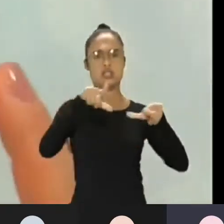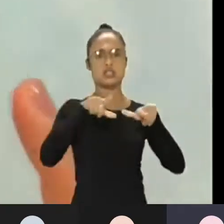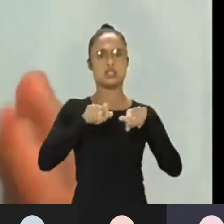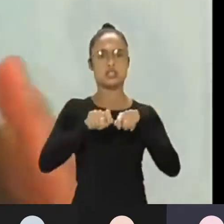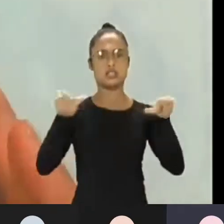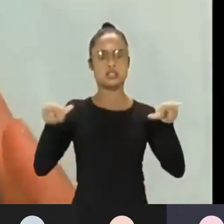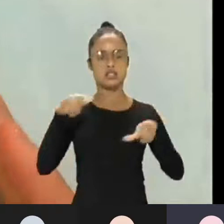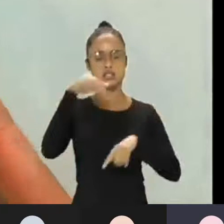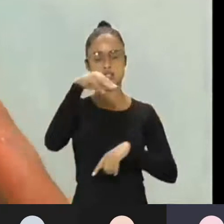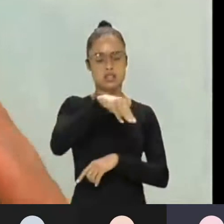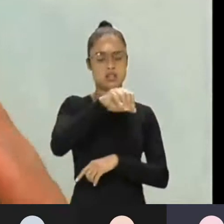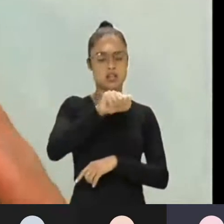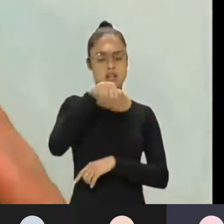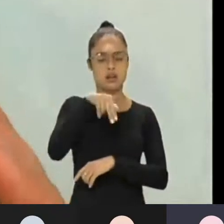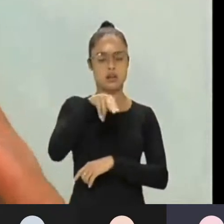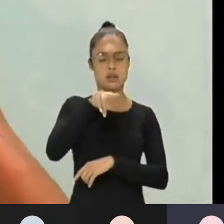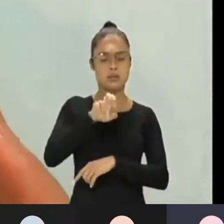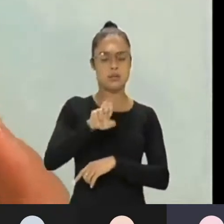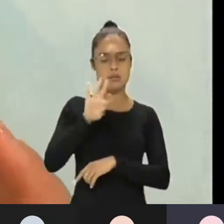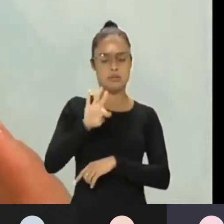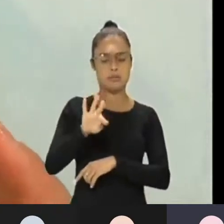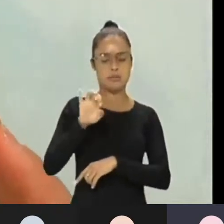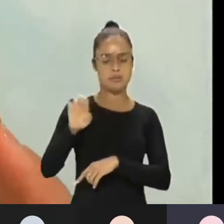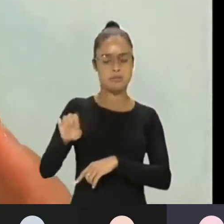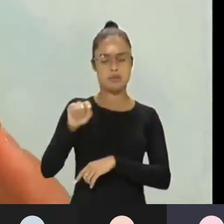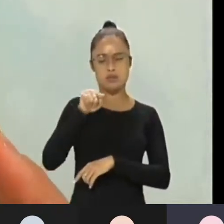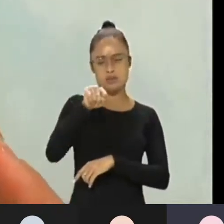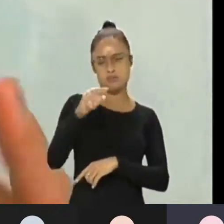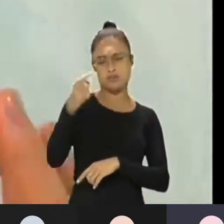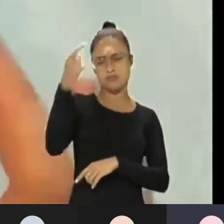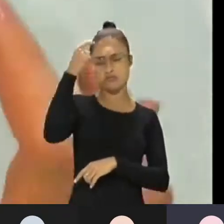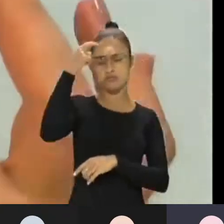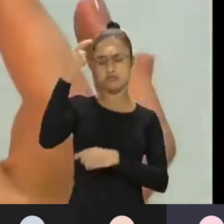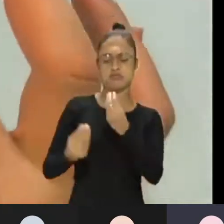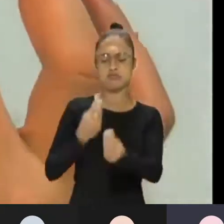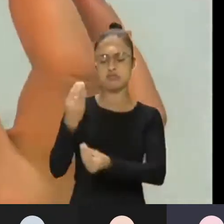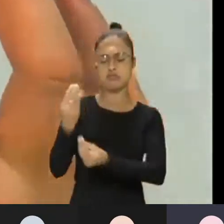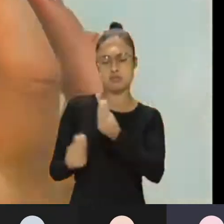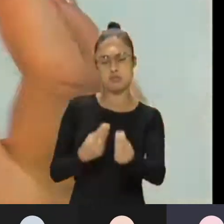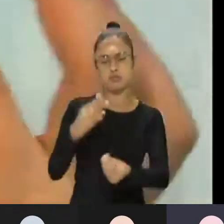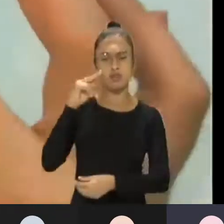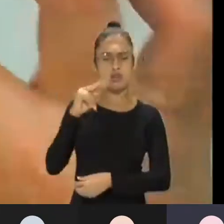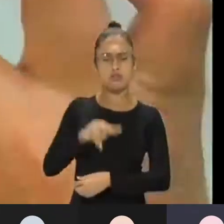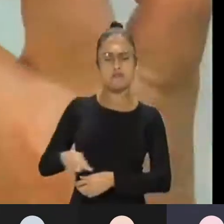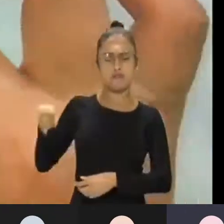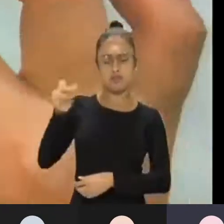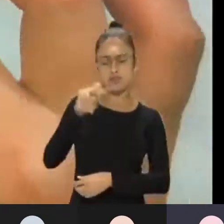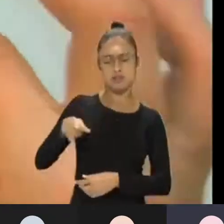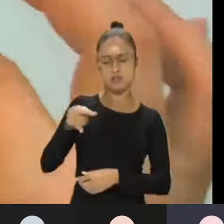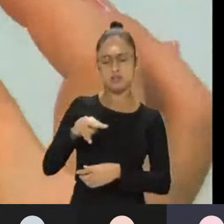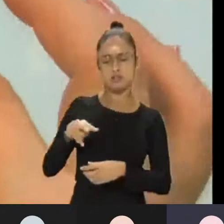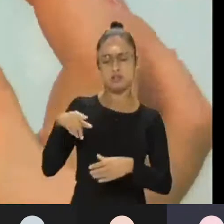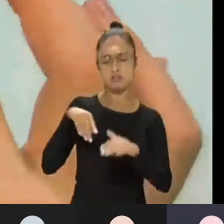tem a maquete e você consegue visualizar, manipular,